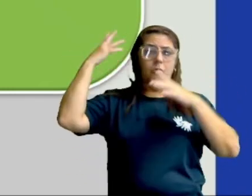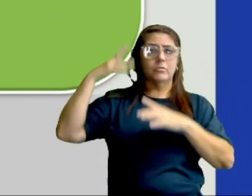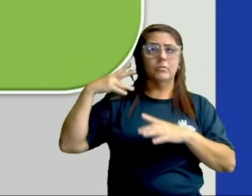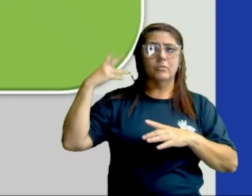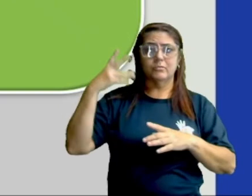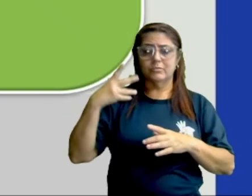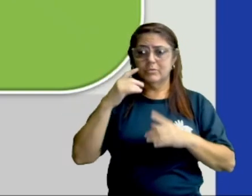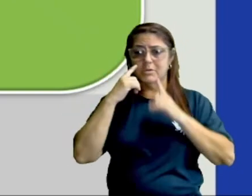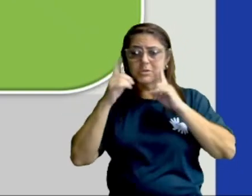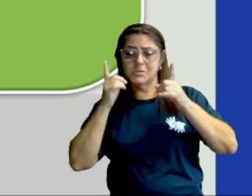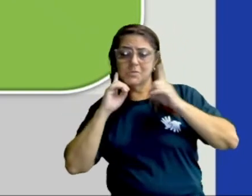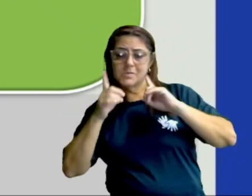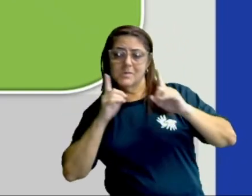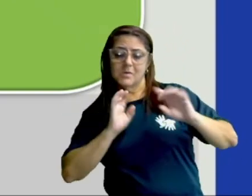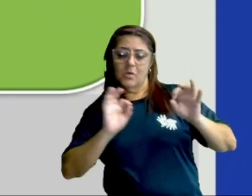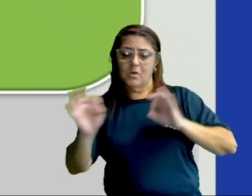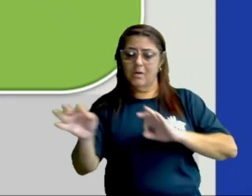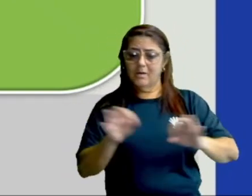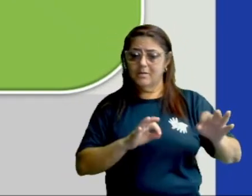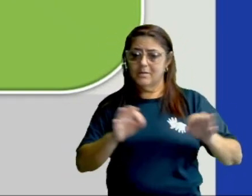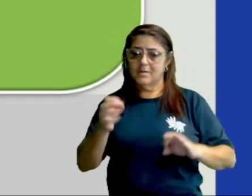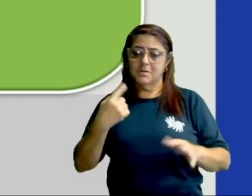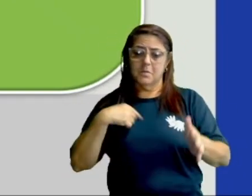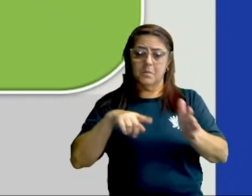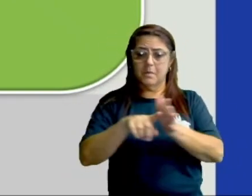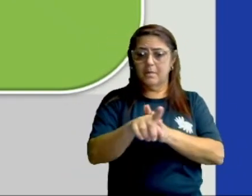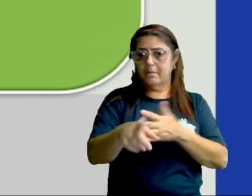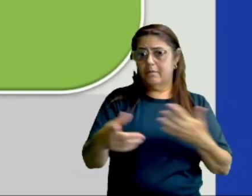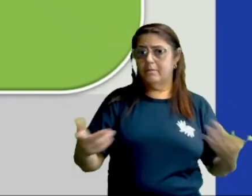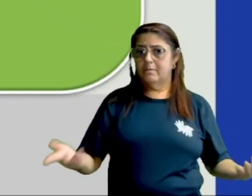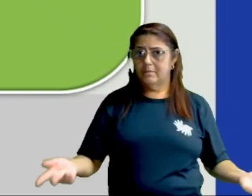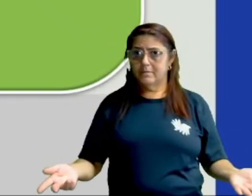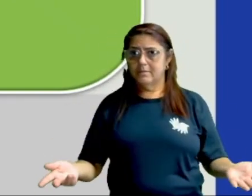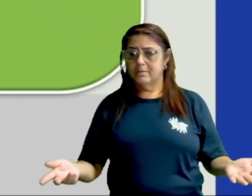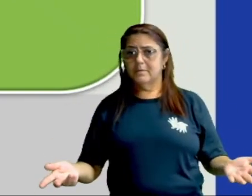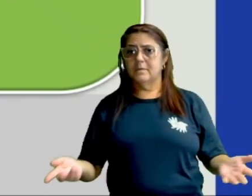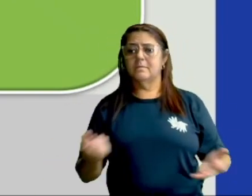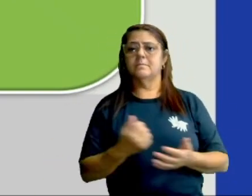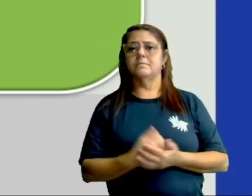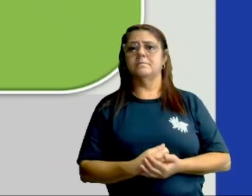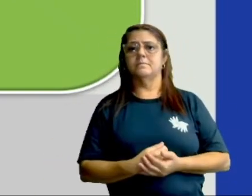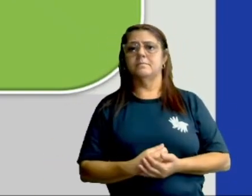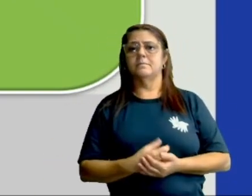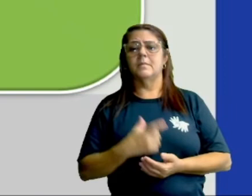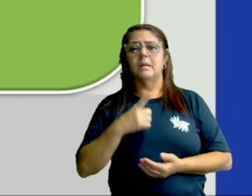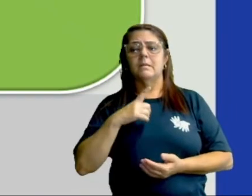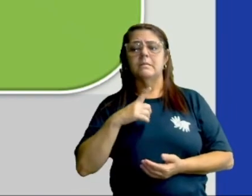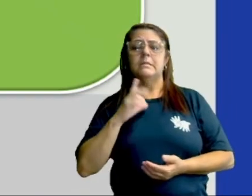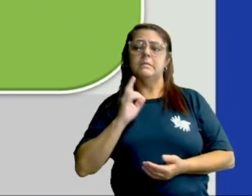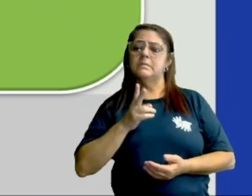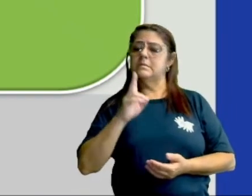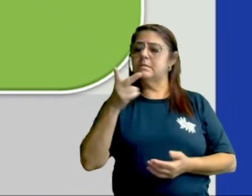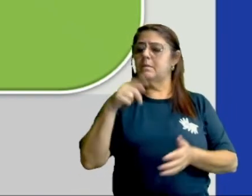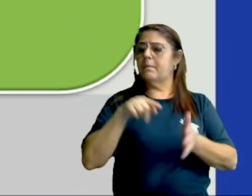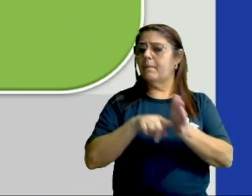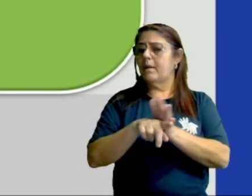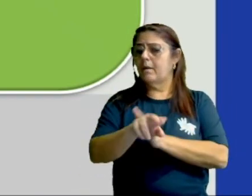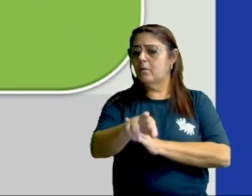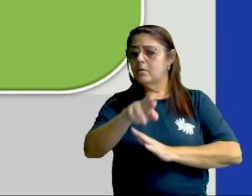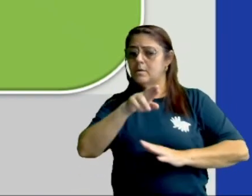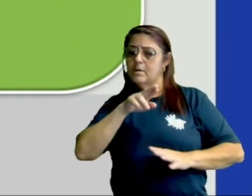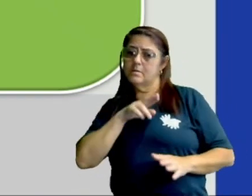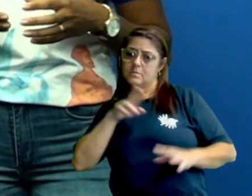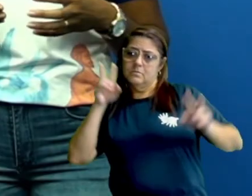hora. Tem sempre uma organização aí com perguntas, então o tema é colocado, tem sempre perguntas, respostas acerca